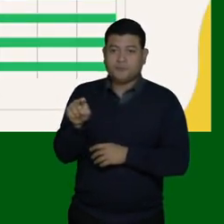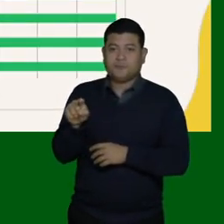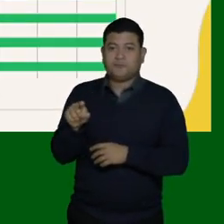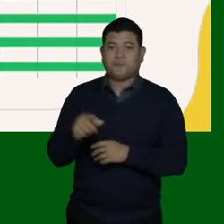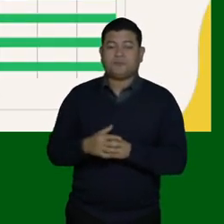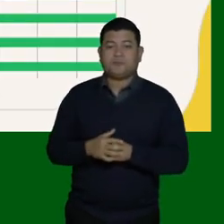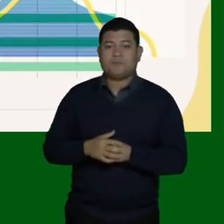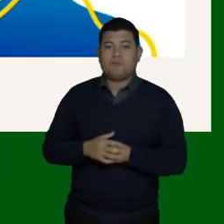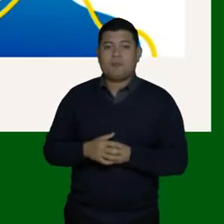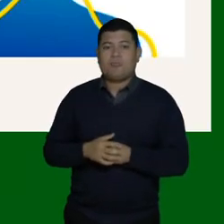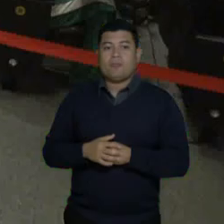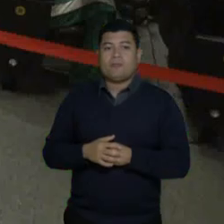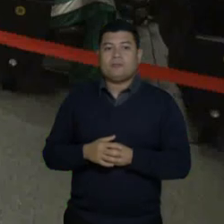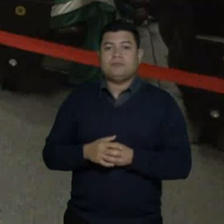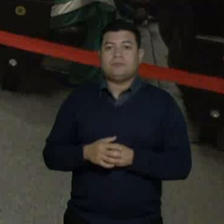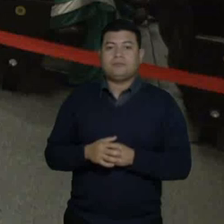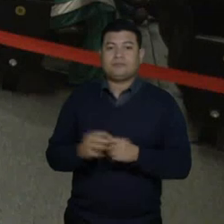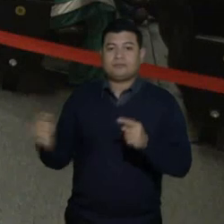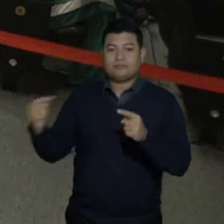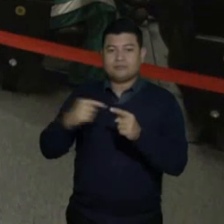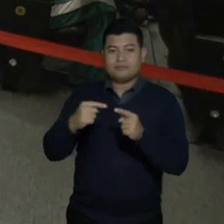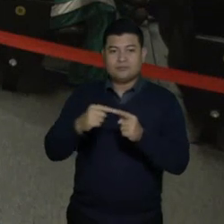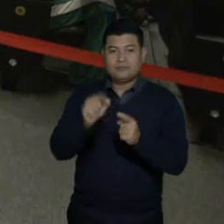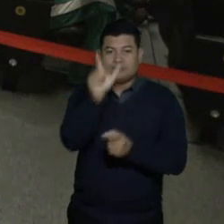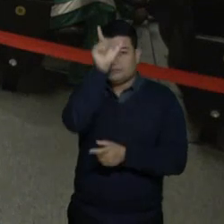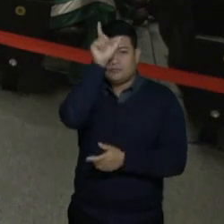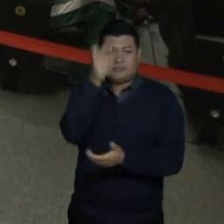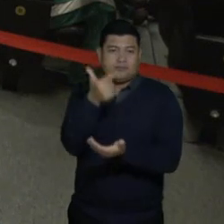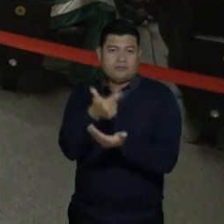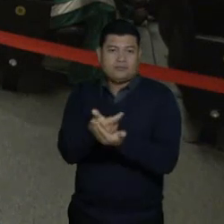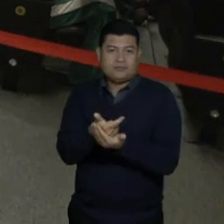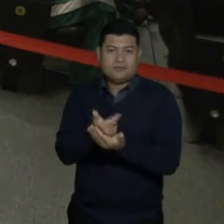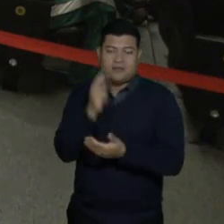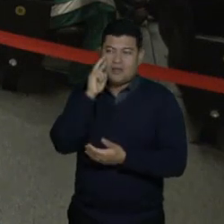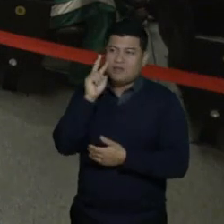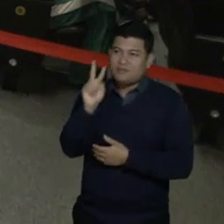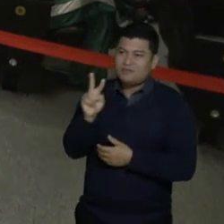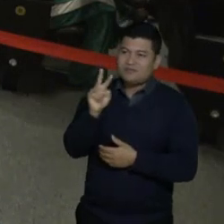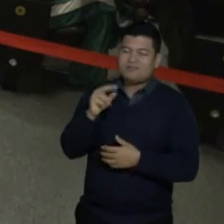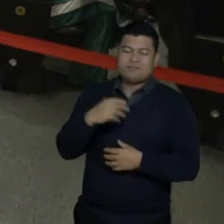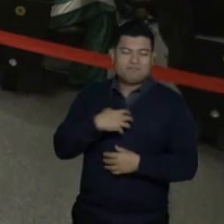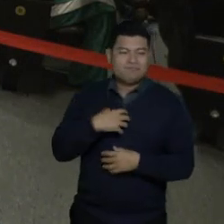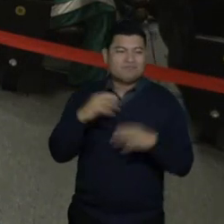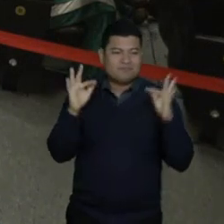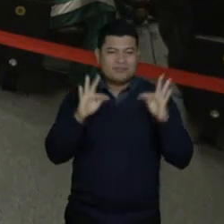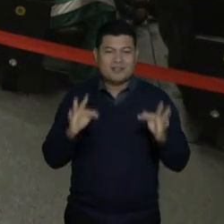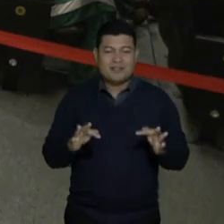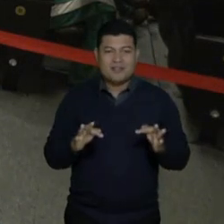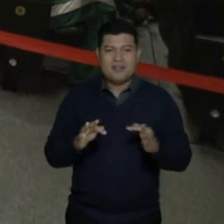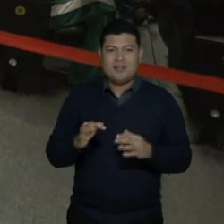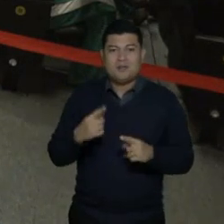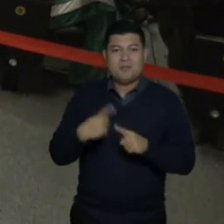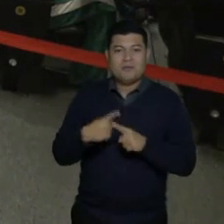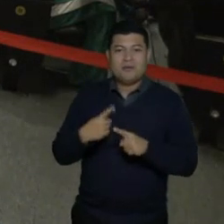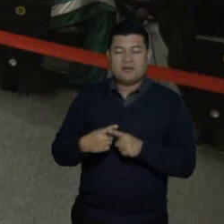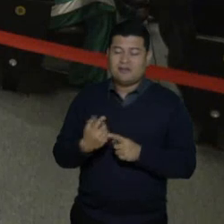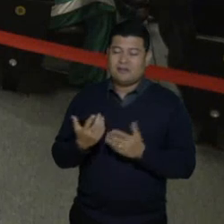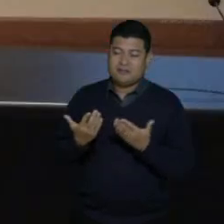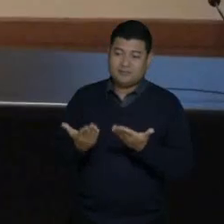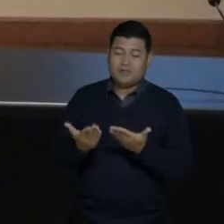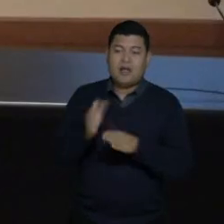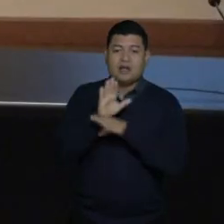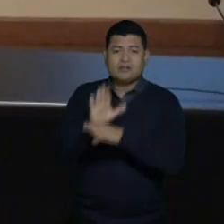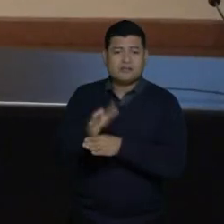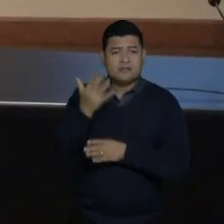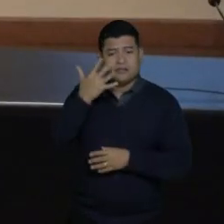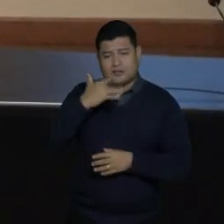quando se trata de dislexia tá quando eu vi aqui eu fiquei muito feliz por pelas crianças por nós por